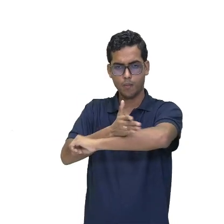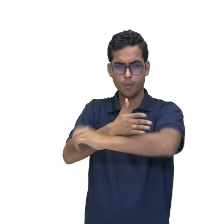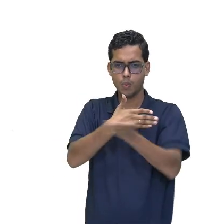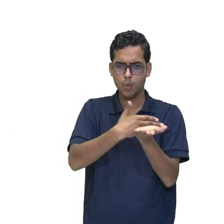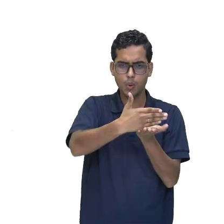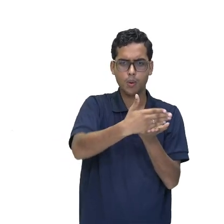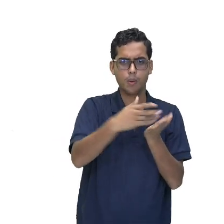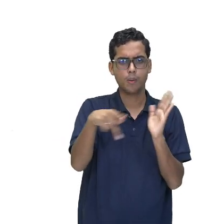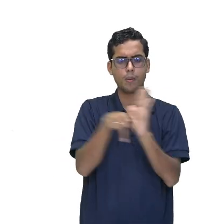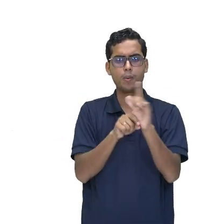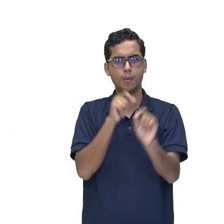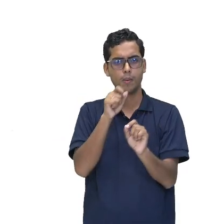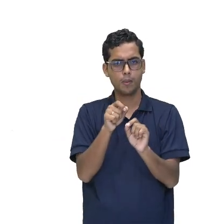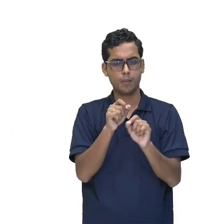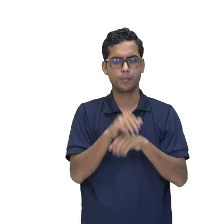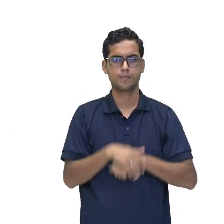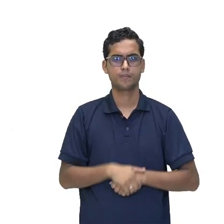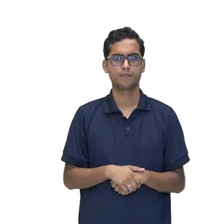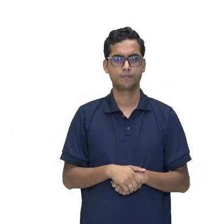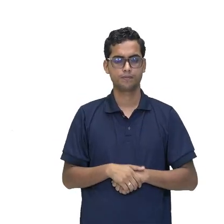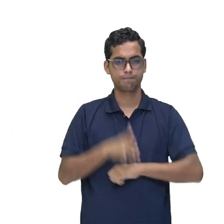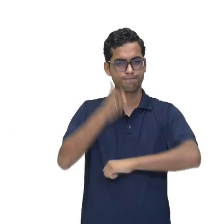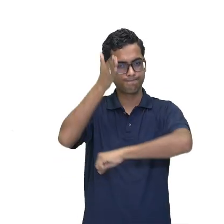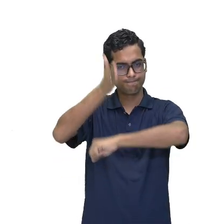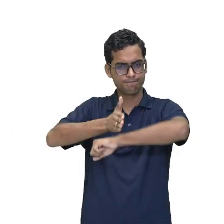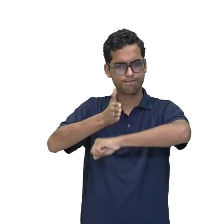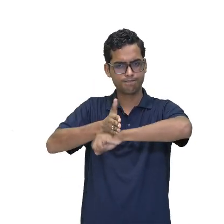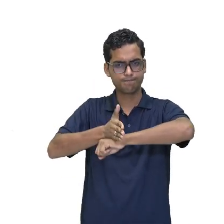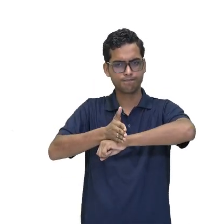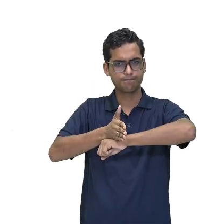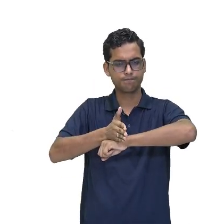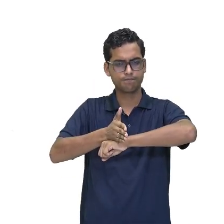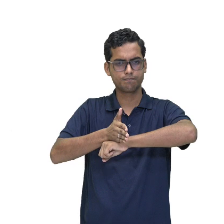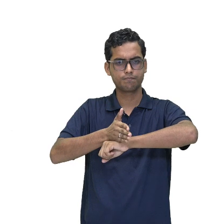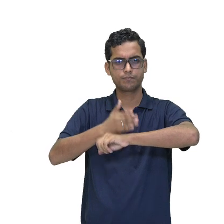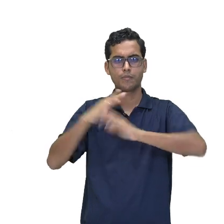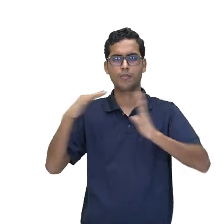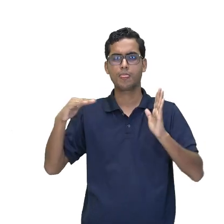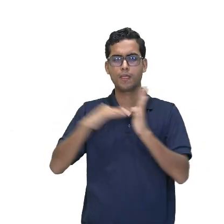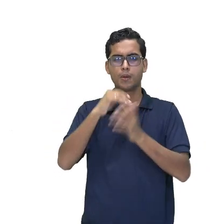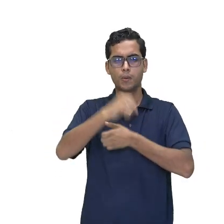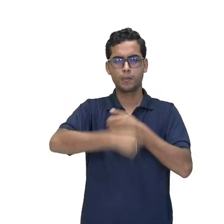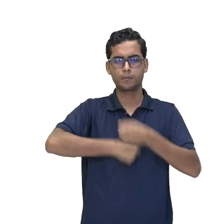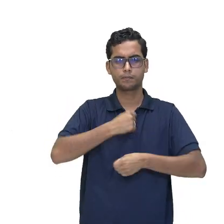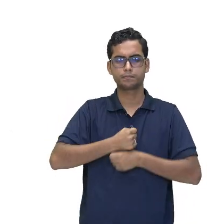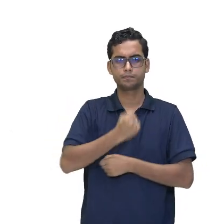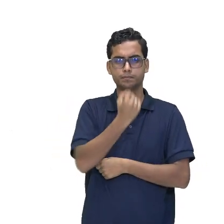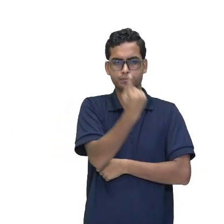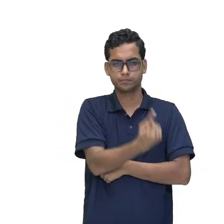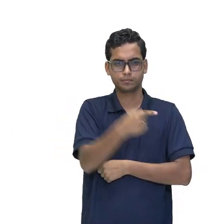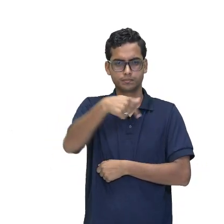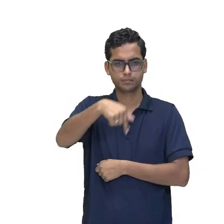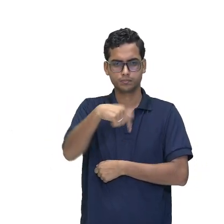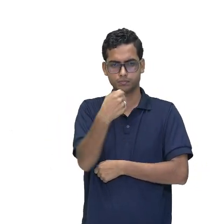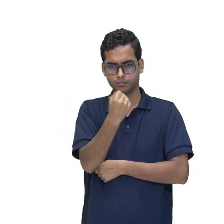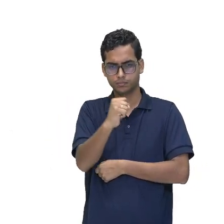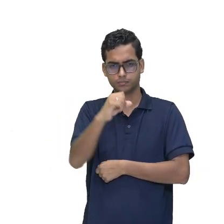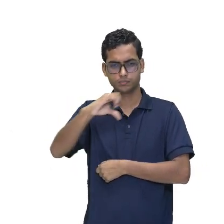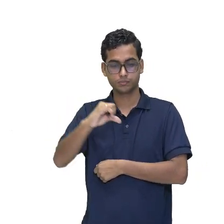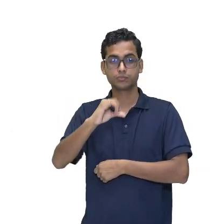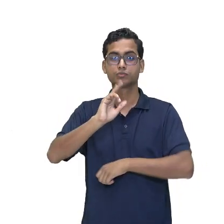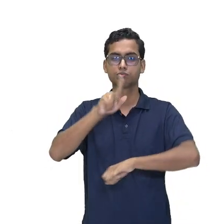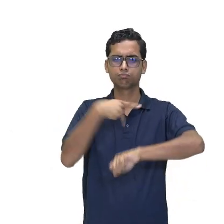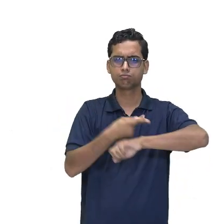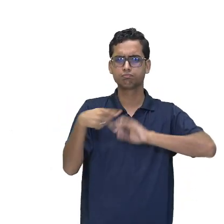tá, da chamada Era Moderna, que vai até ali 1789 com a chamada Revolução